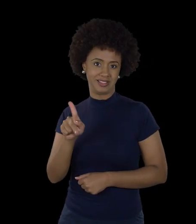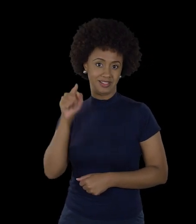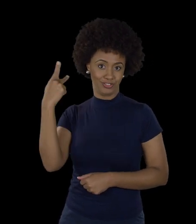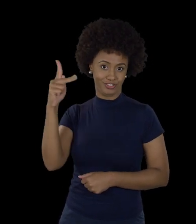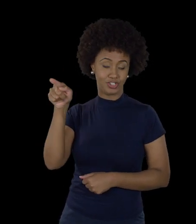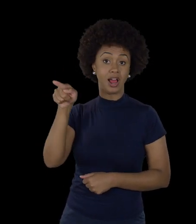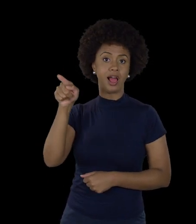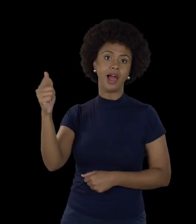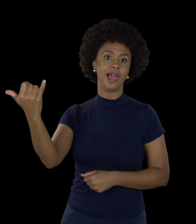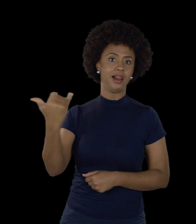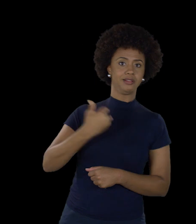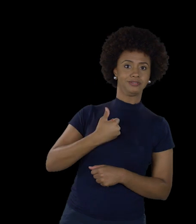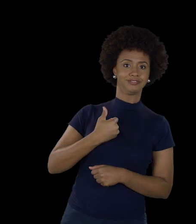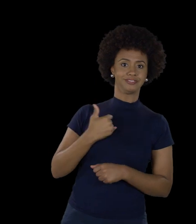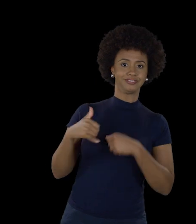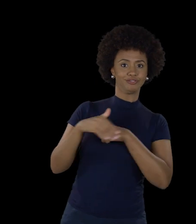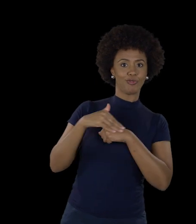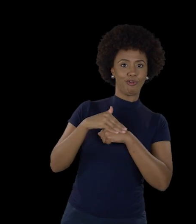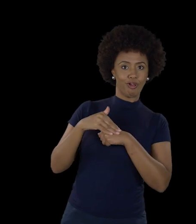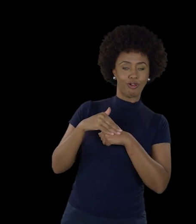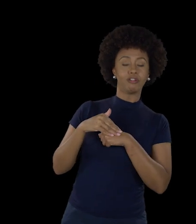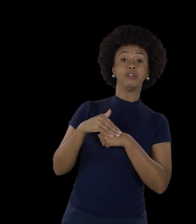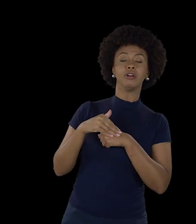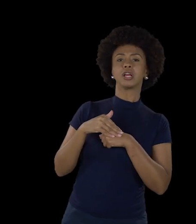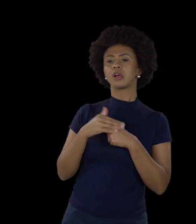aí a gente conversou sobre